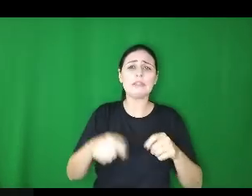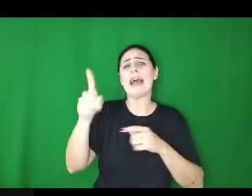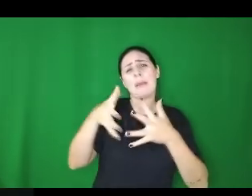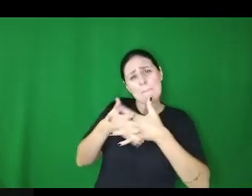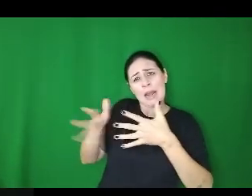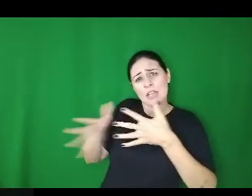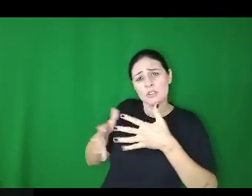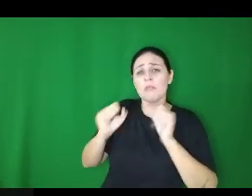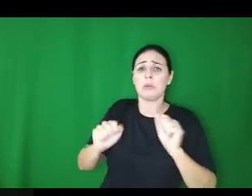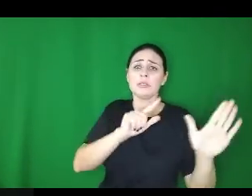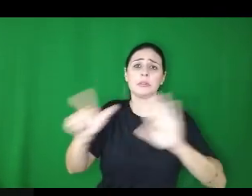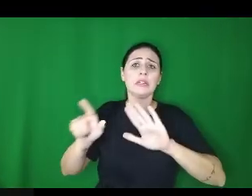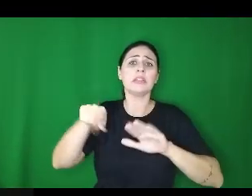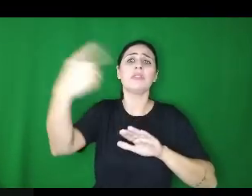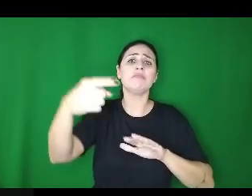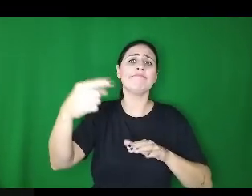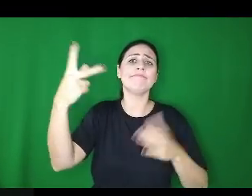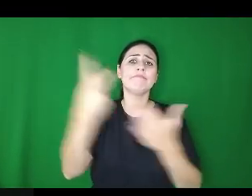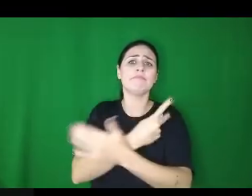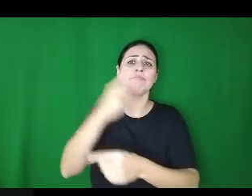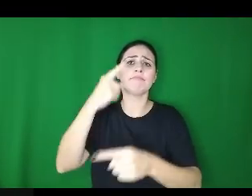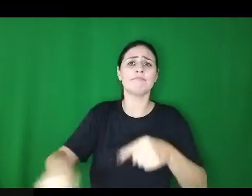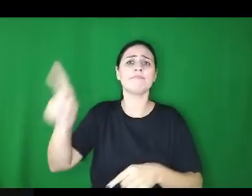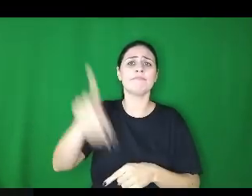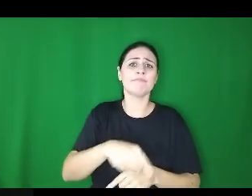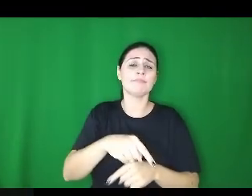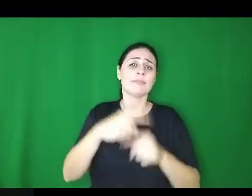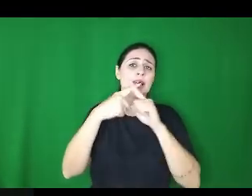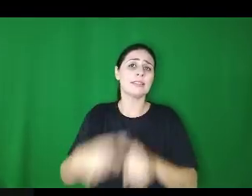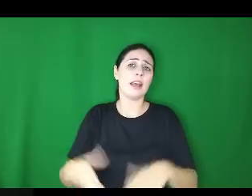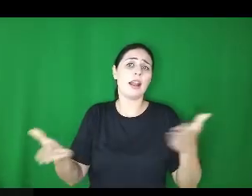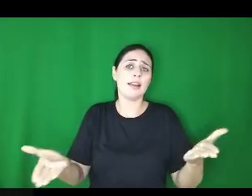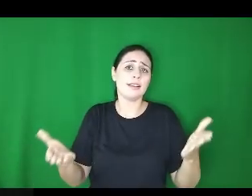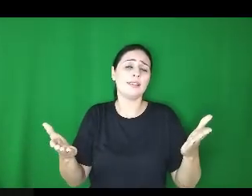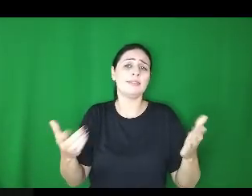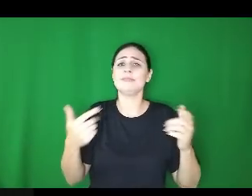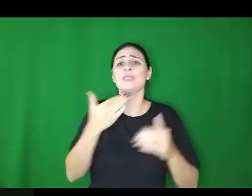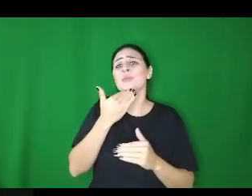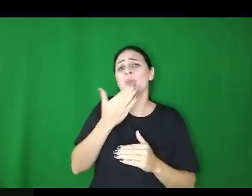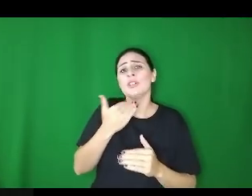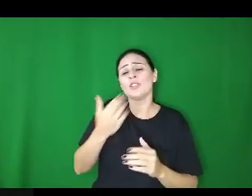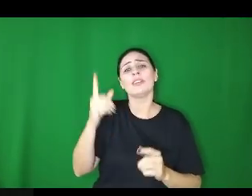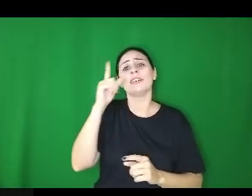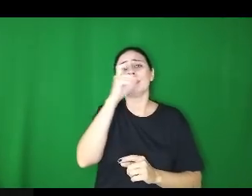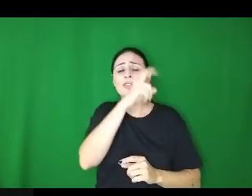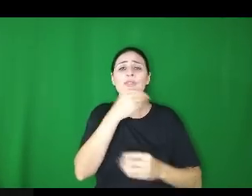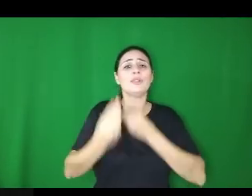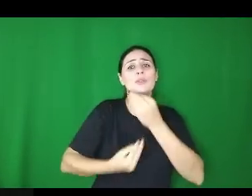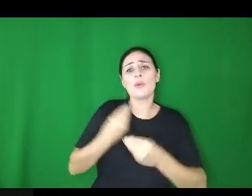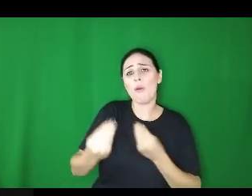a situação começou a ficar complicada. Por quê? E aí? O que a gente faz? E a aprendizagem dessas